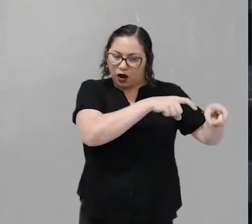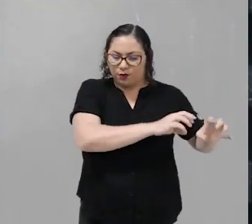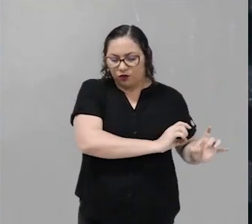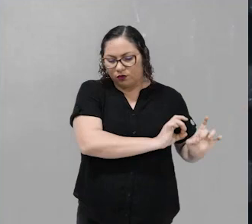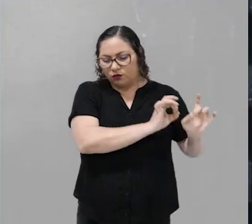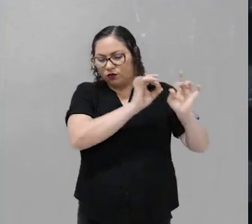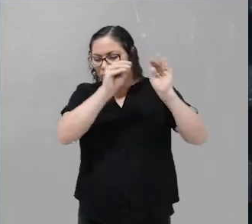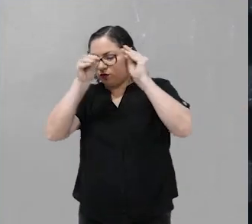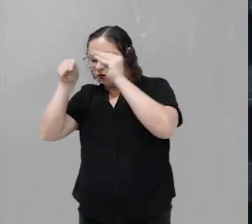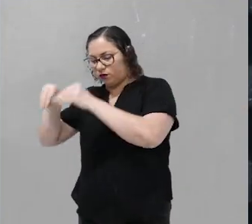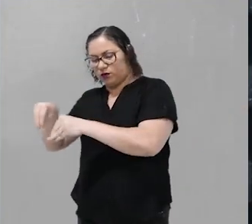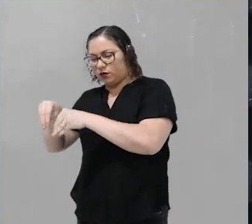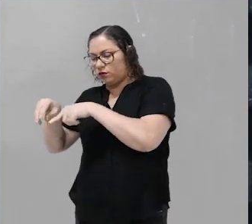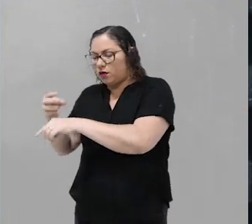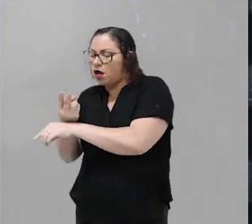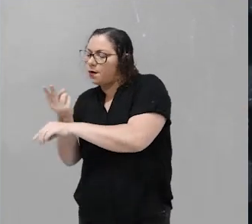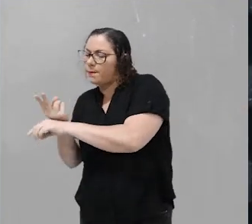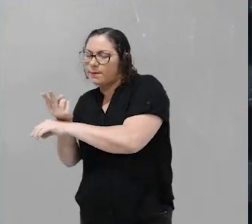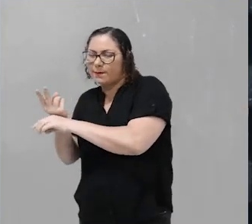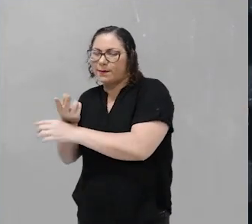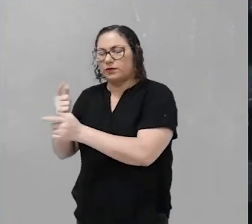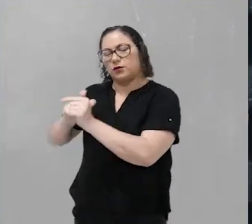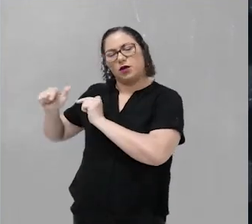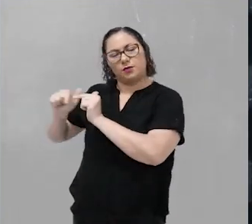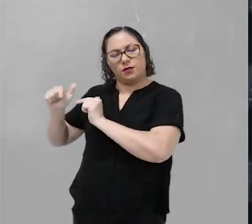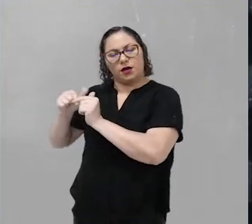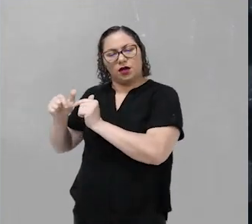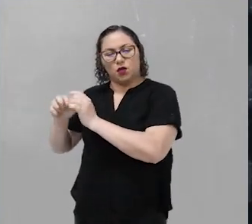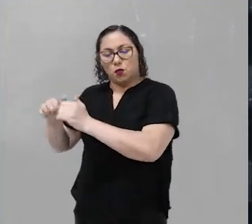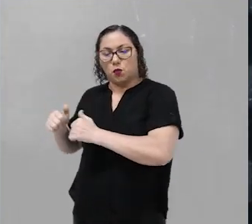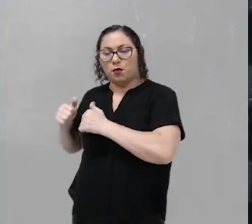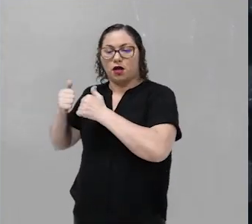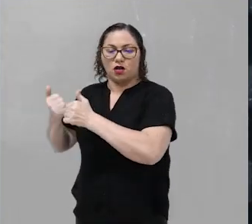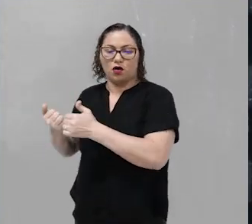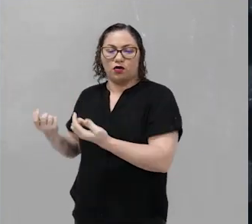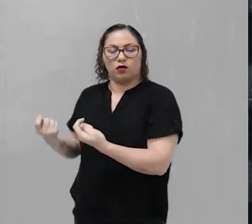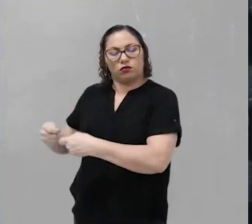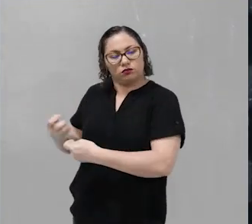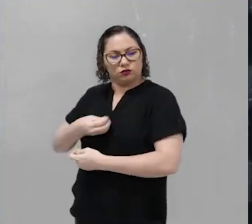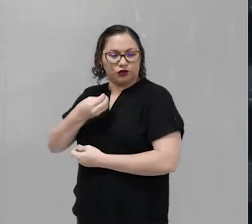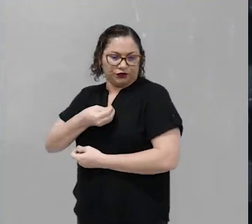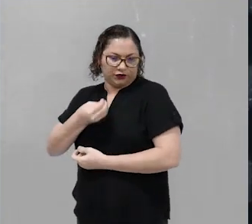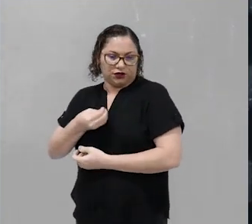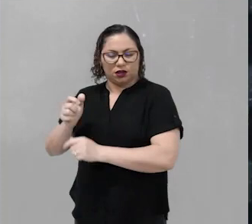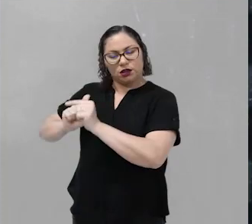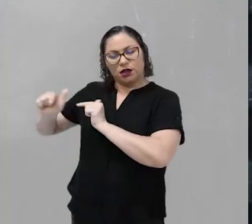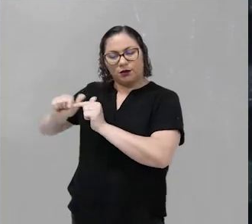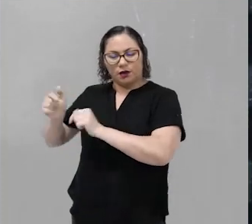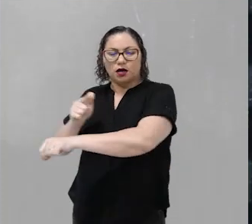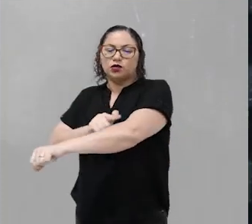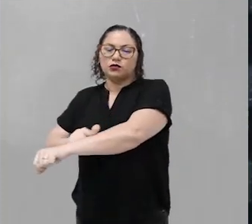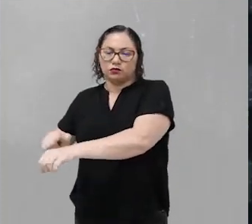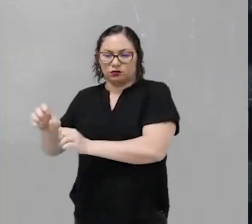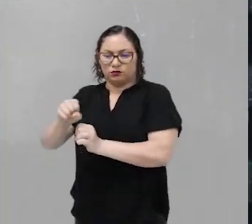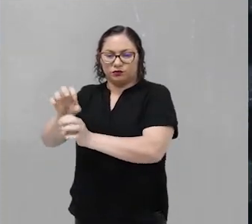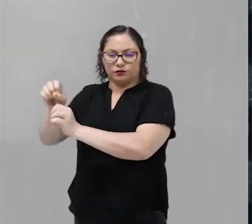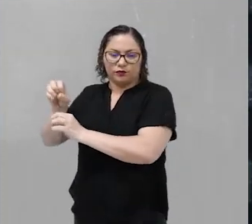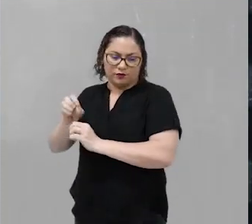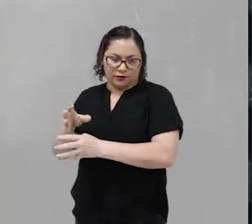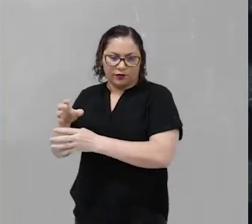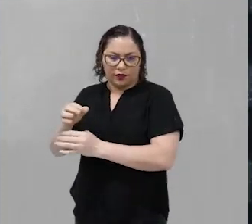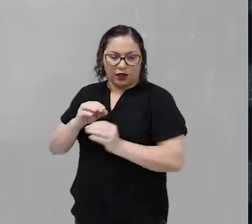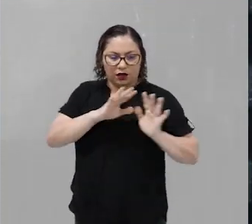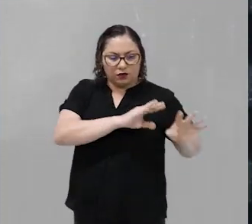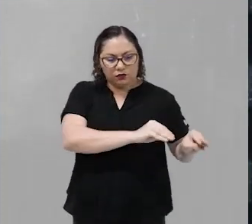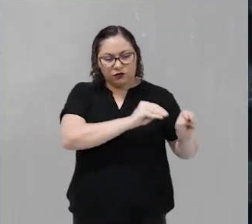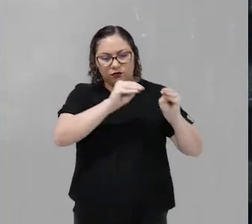à cidade em busca de emprego, de melhores condições de vida, de trabalho, de educação. Esse movimento de saída do